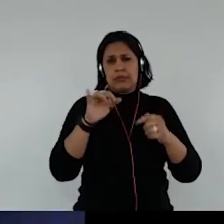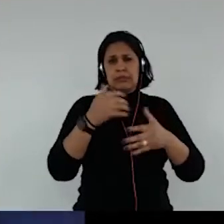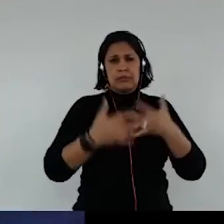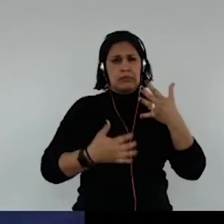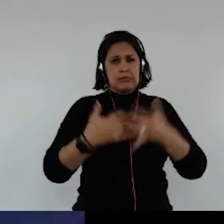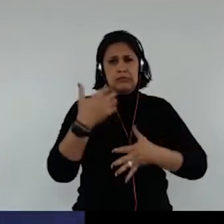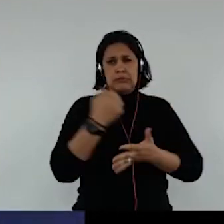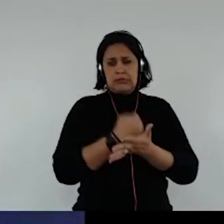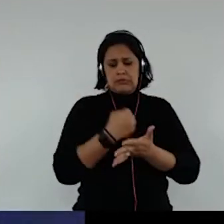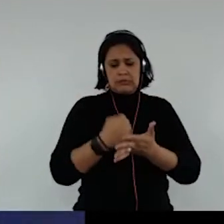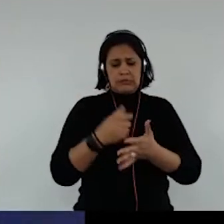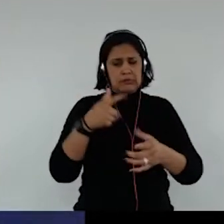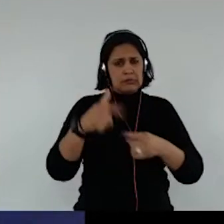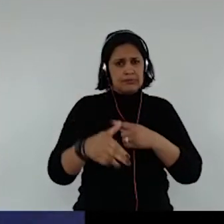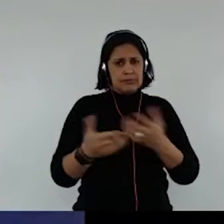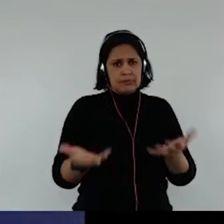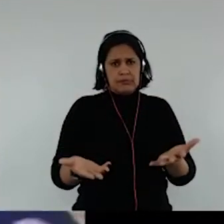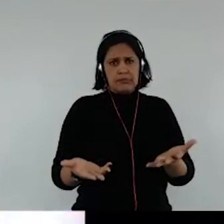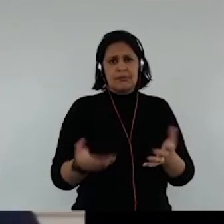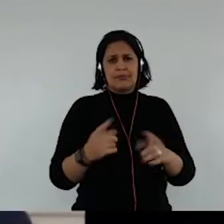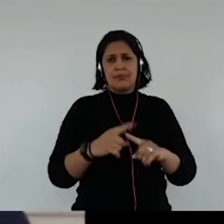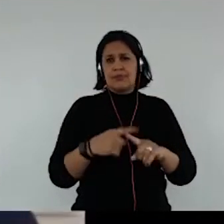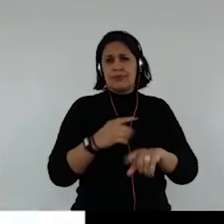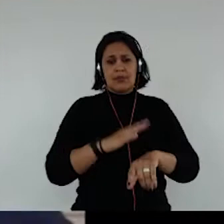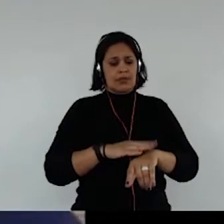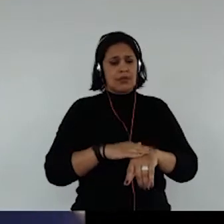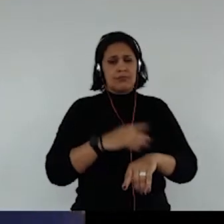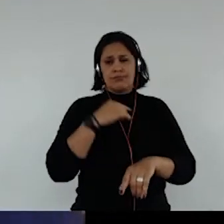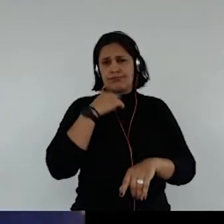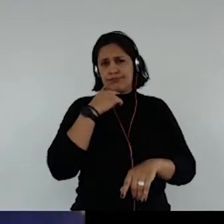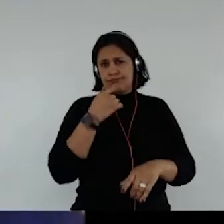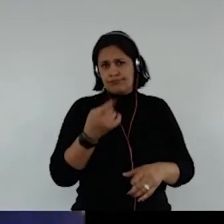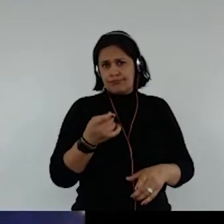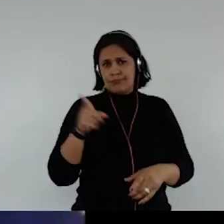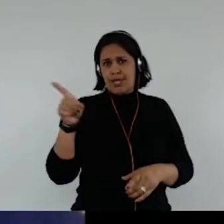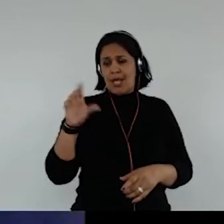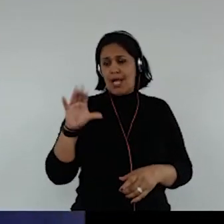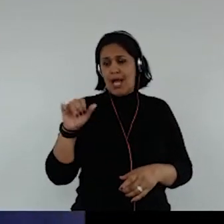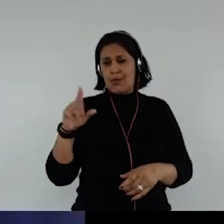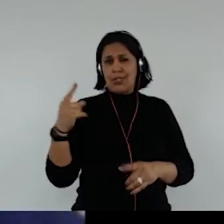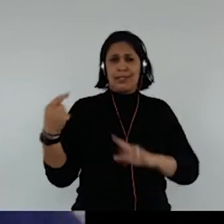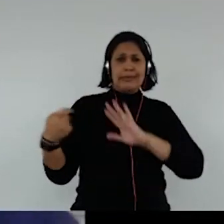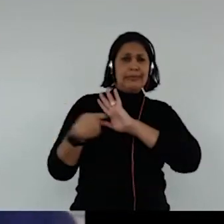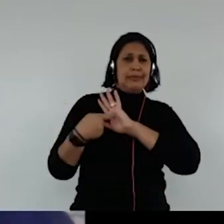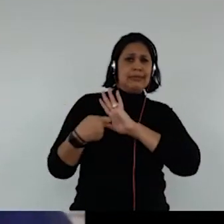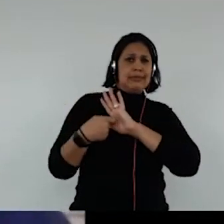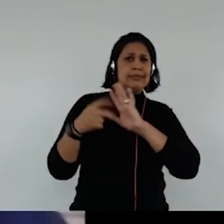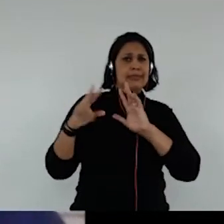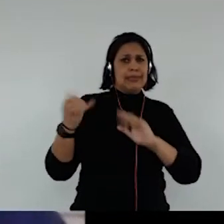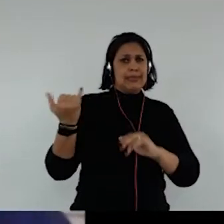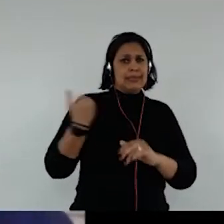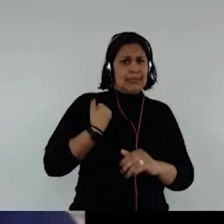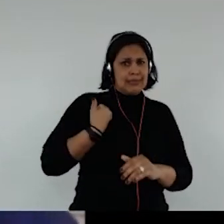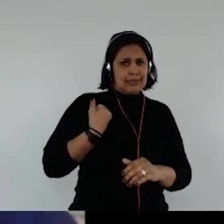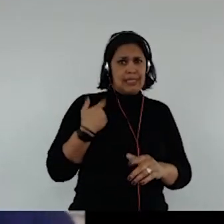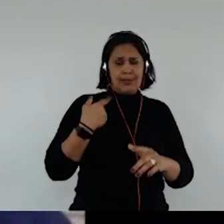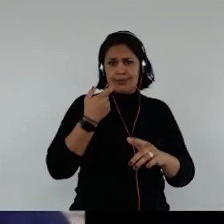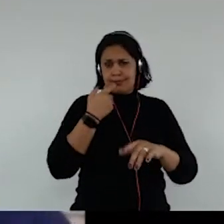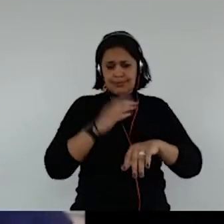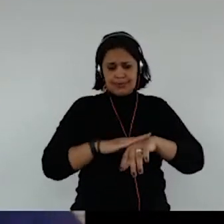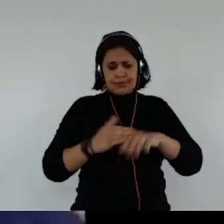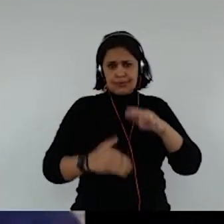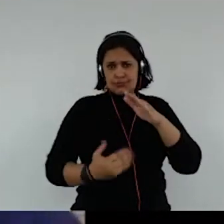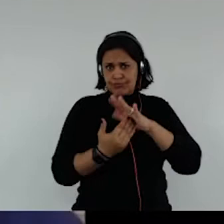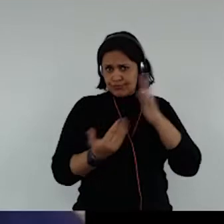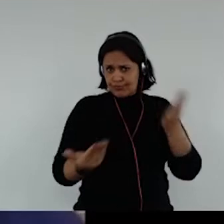fim do contrato. O tempo não vai permitir, e a doutora Caroline vai me avisar ali quando eu estiver